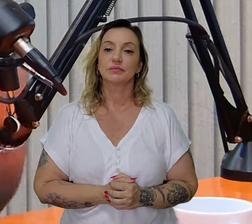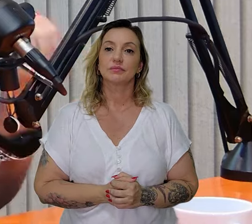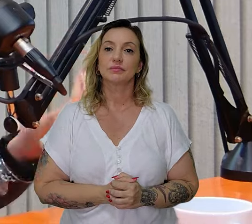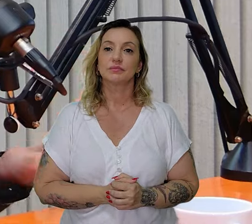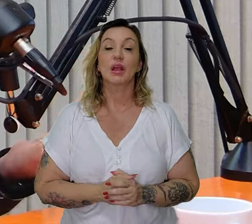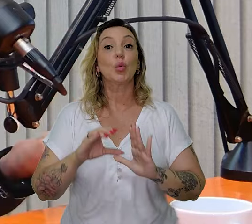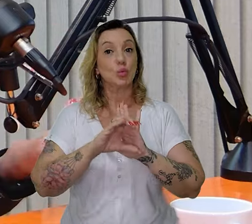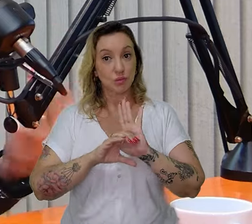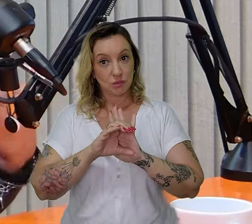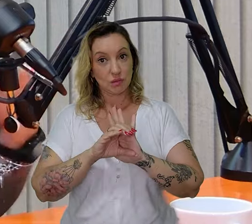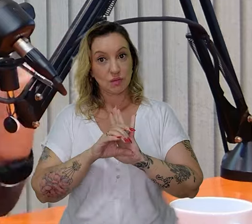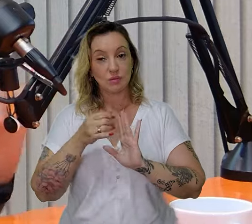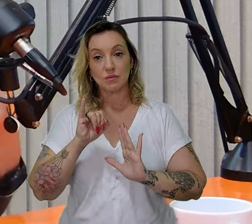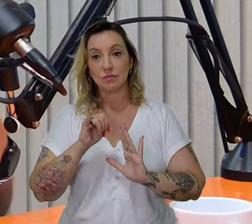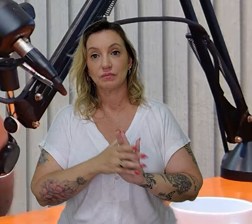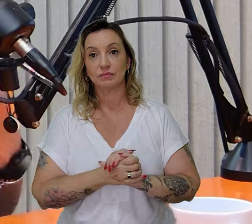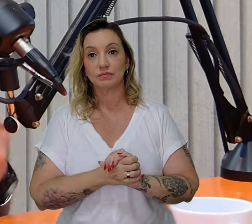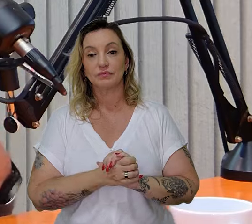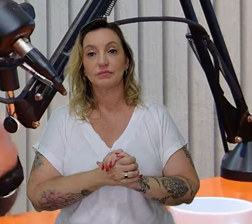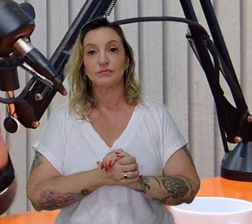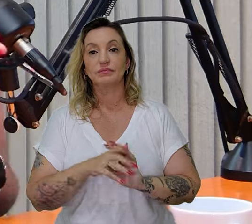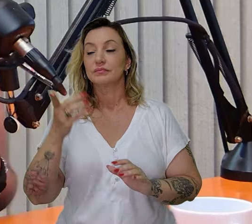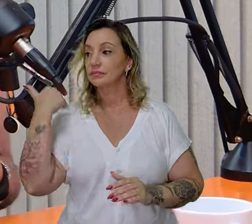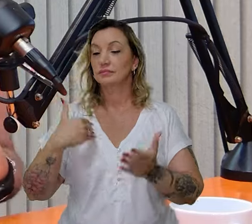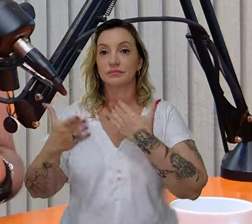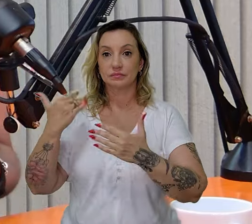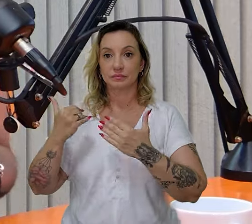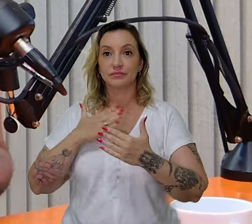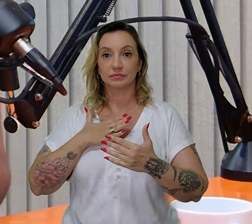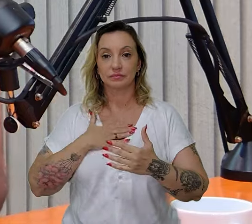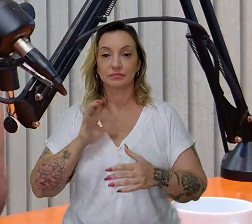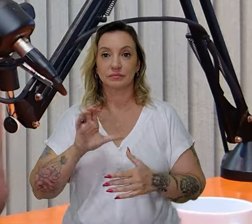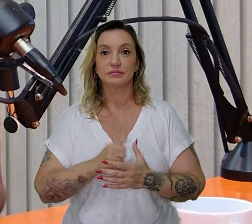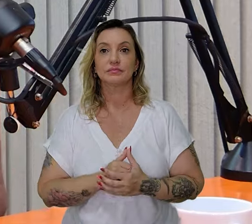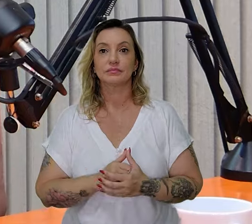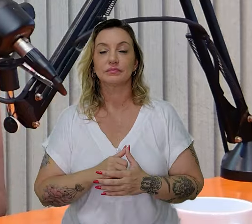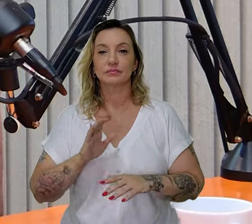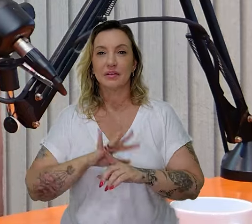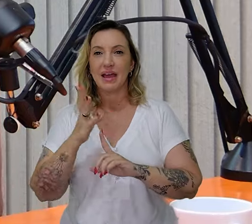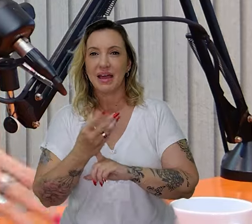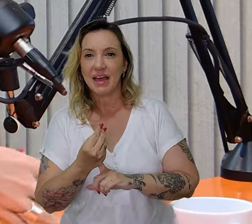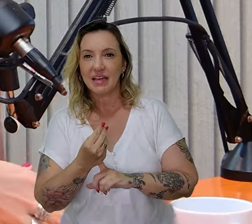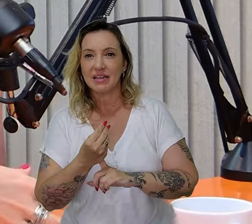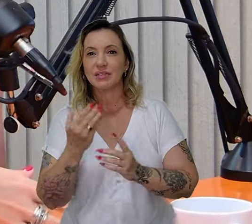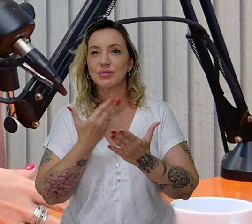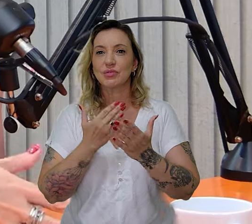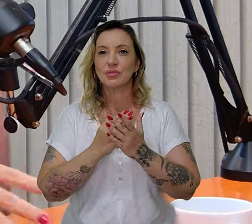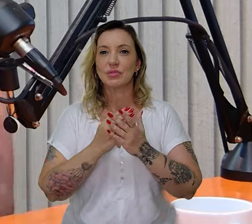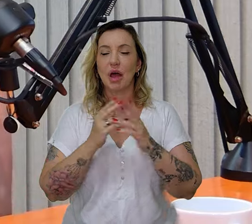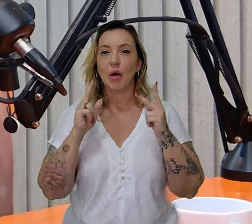de conceito né se você vai que na nossa época na minha era assim né você é mais vai fazer